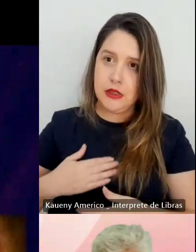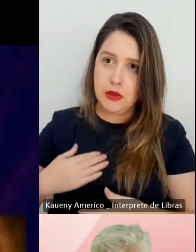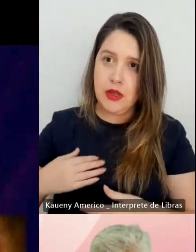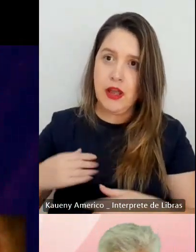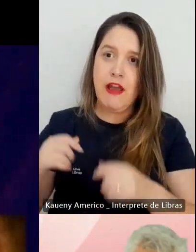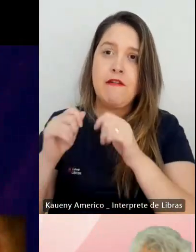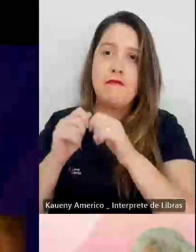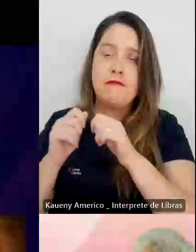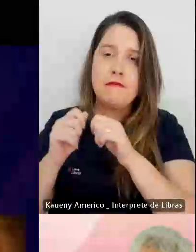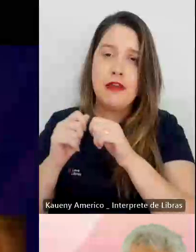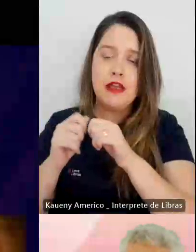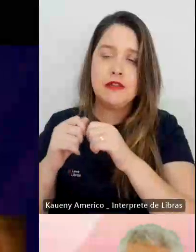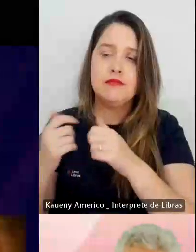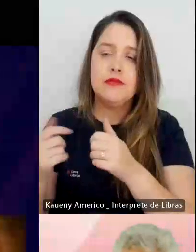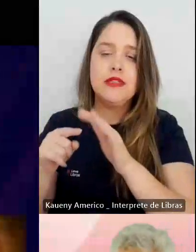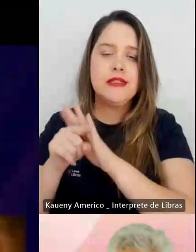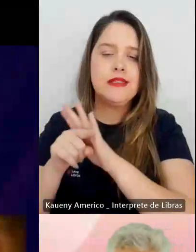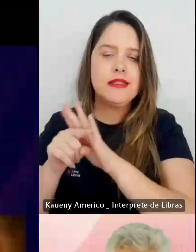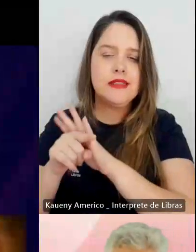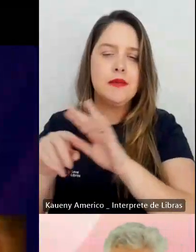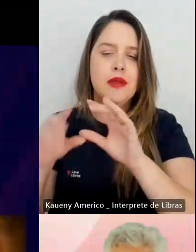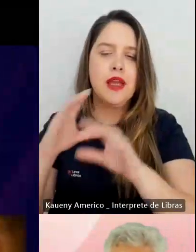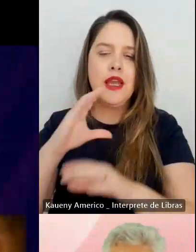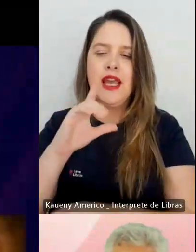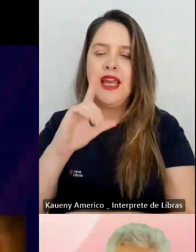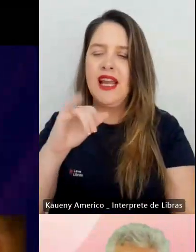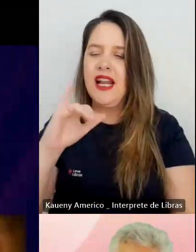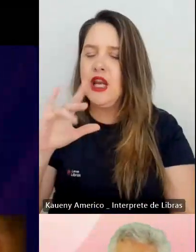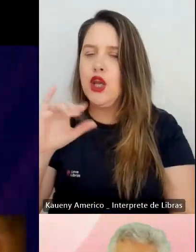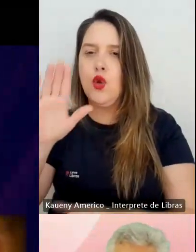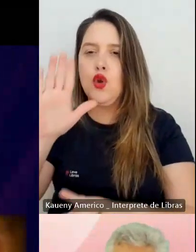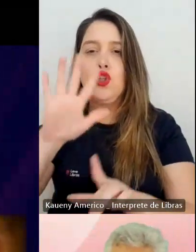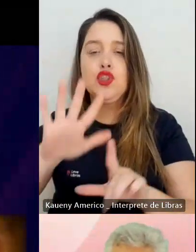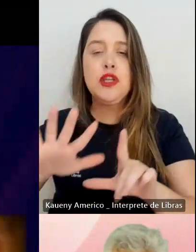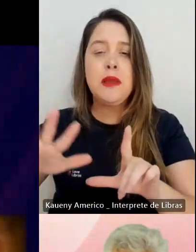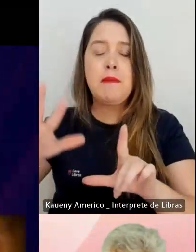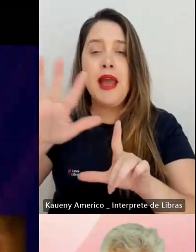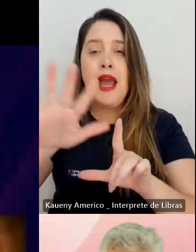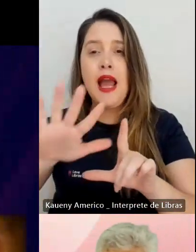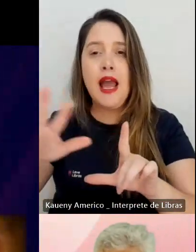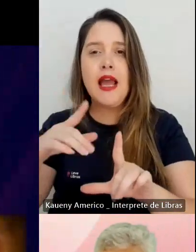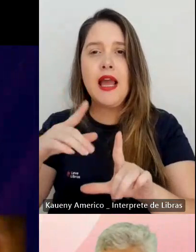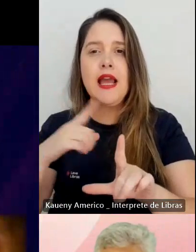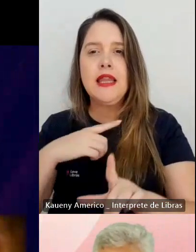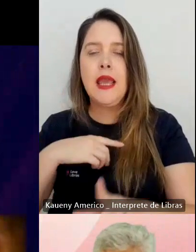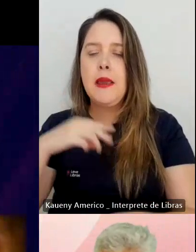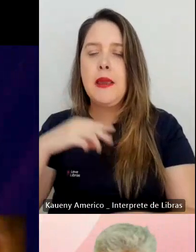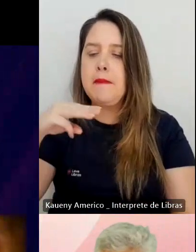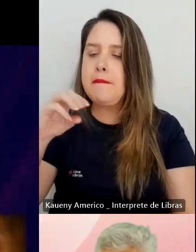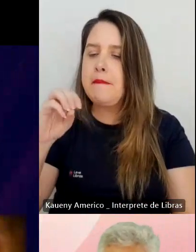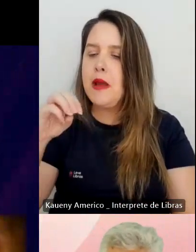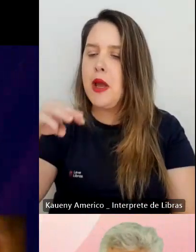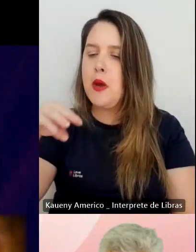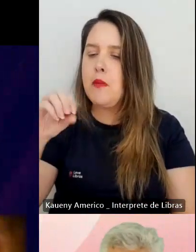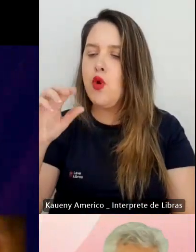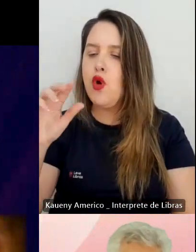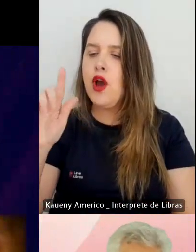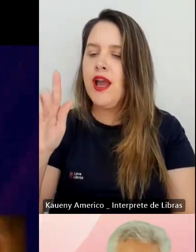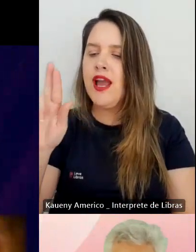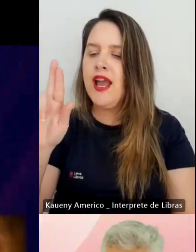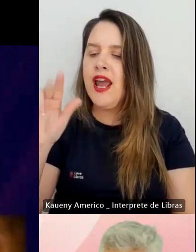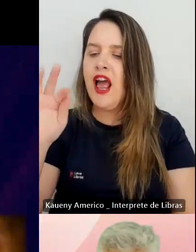de exames clínicos e de imagem. Exames de imagem, a gente tem mamografia, ele é o principal exame de rastreamento,